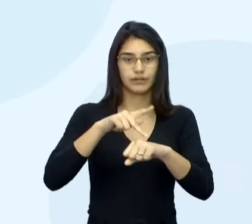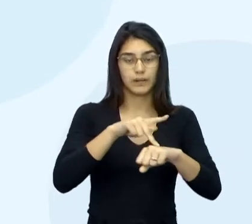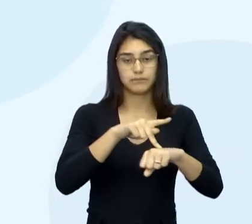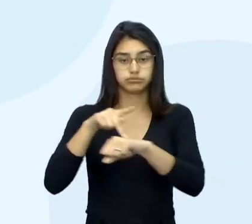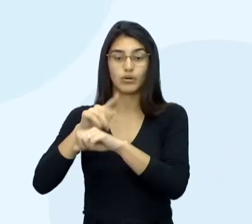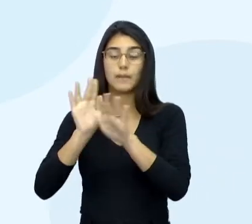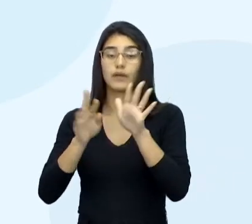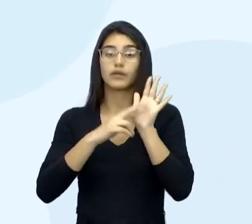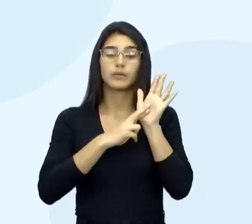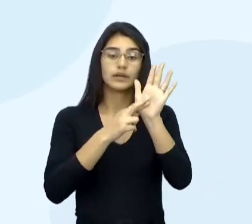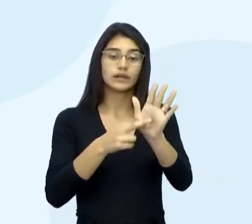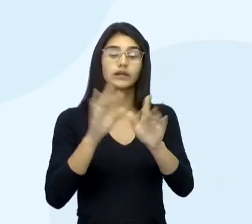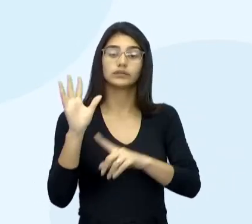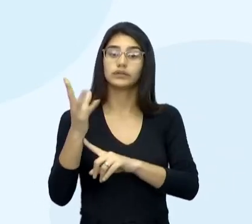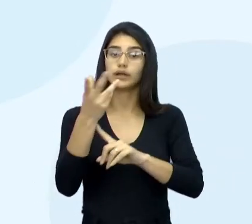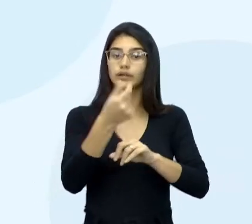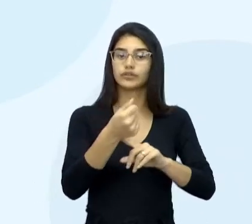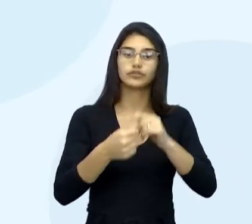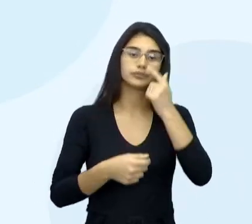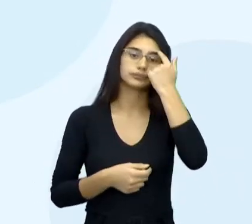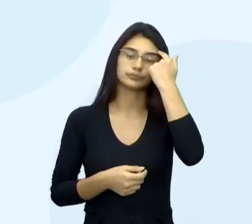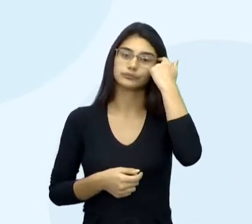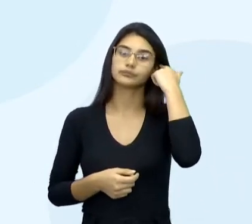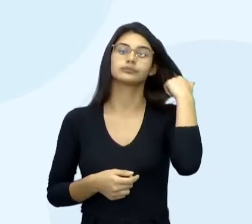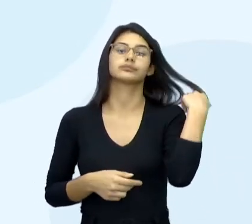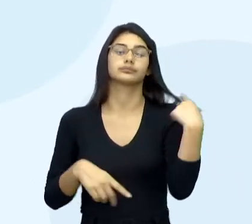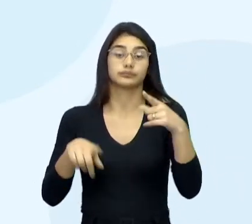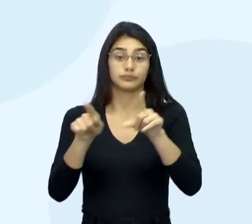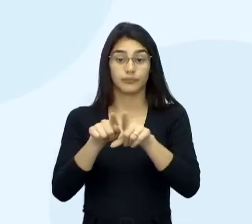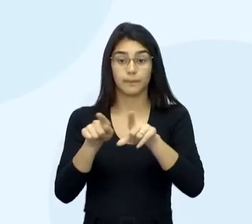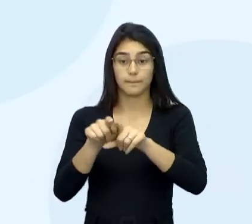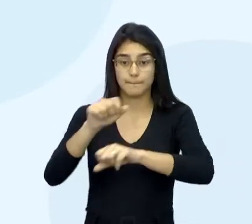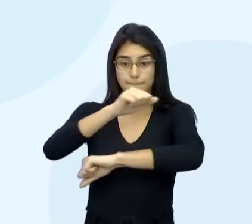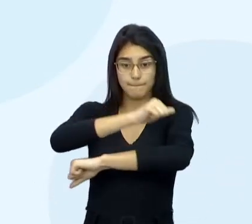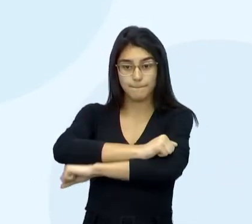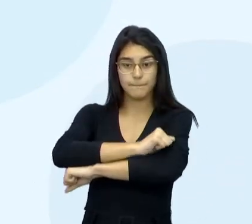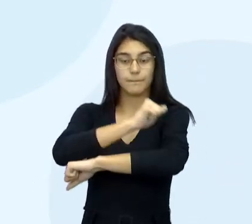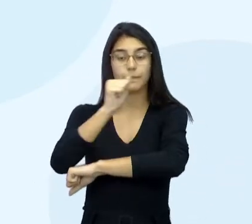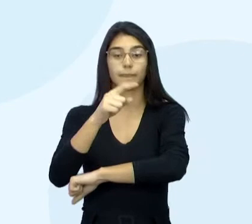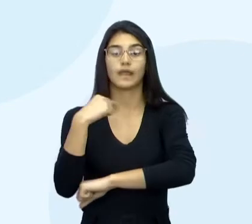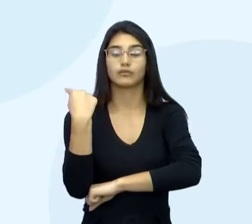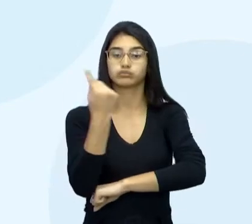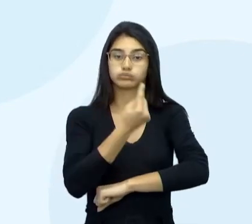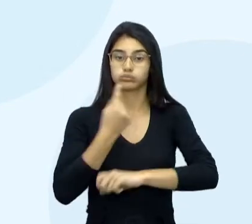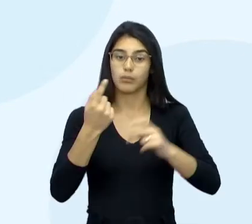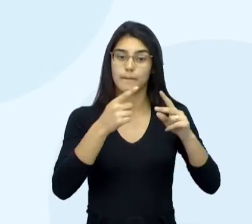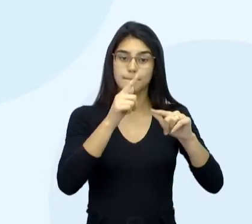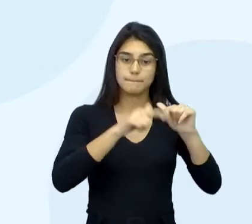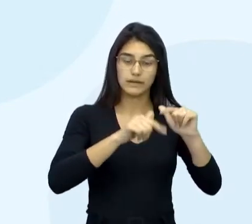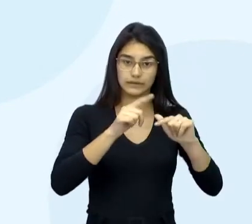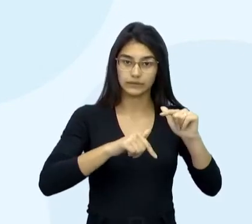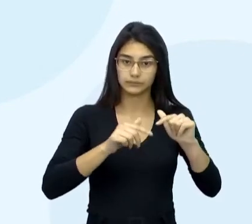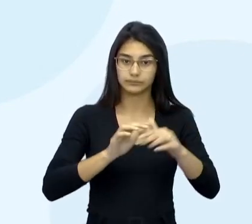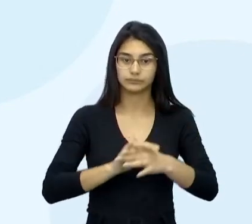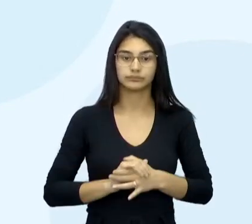que aí está representado na arte. Assim como as alavancas, os nossos instrumentos,